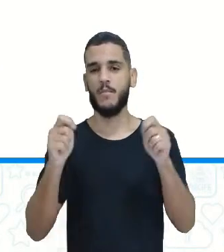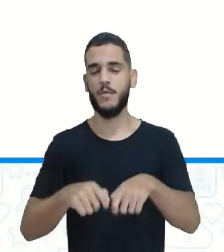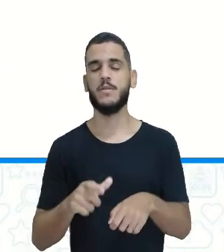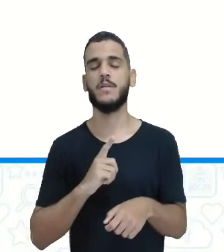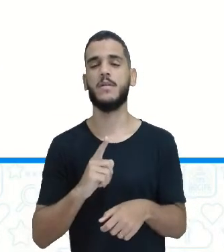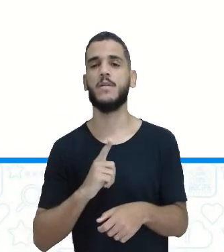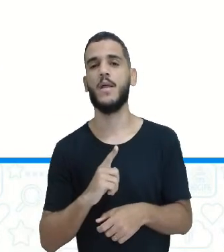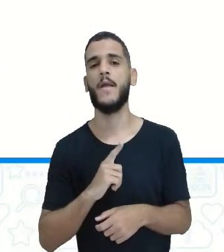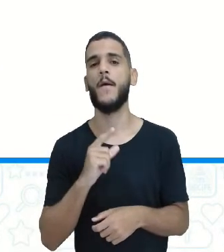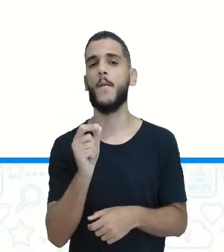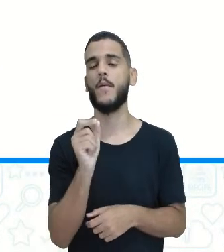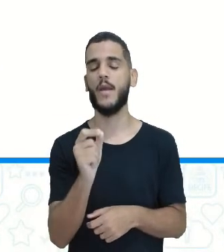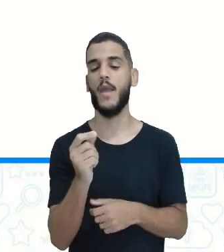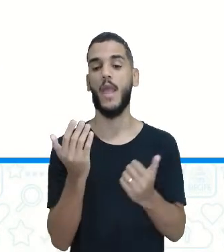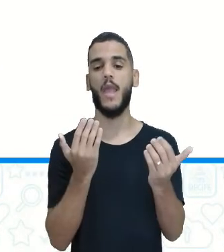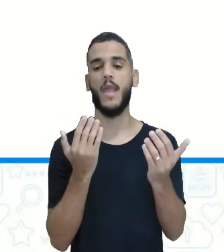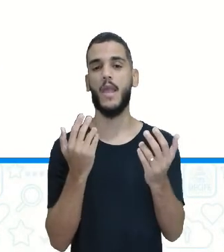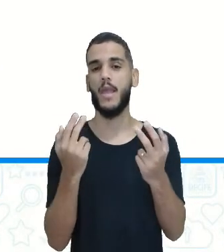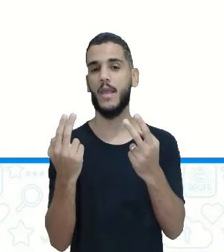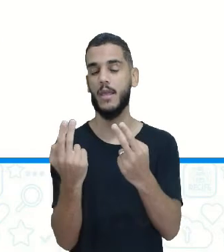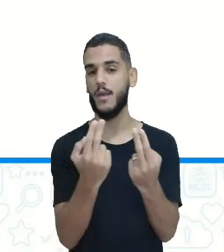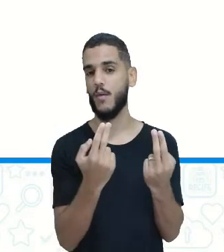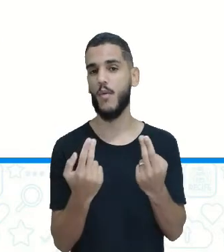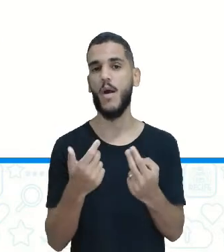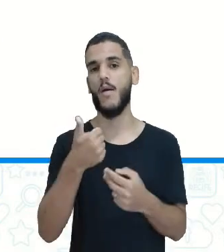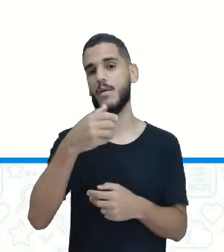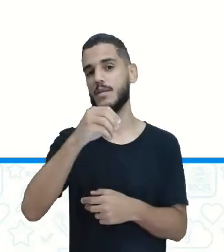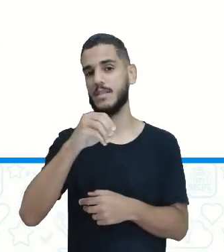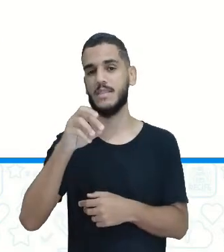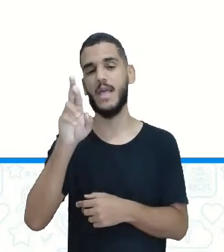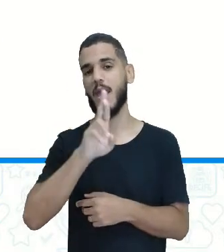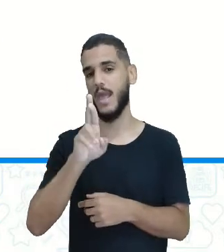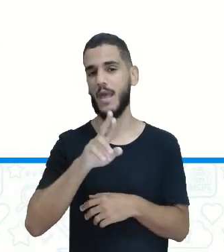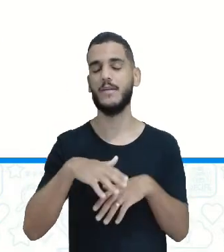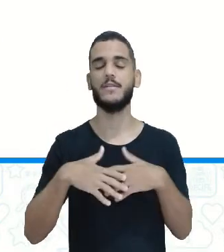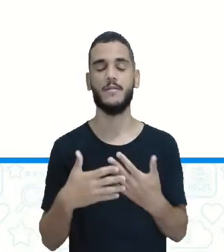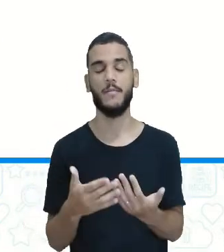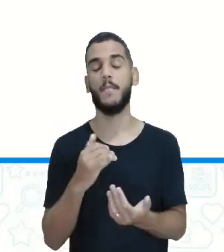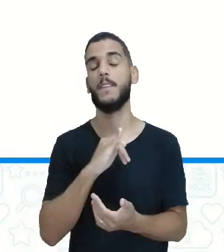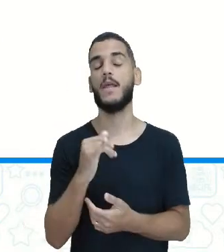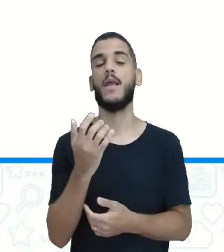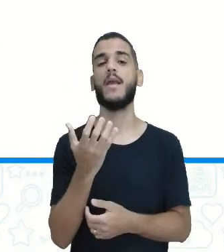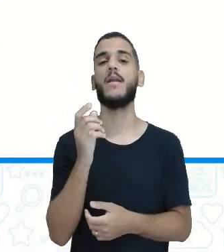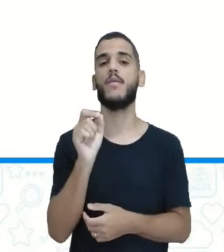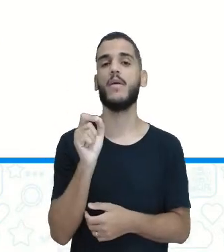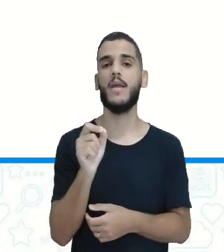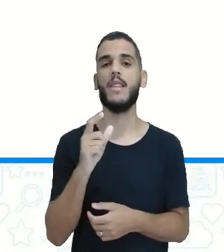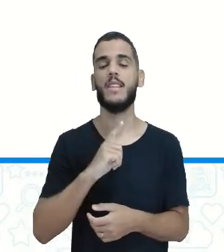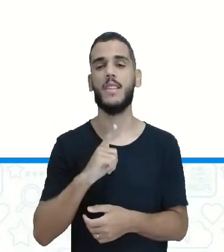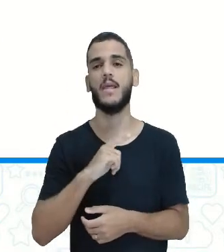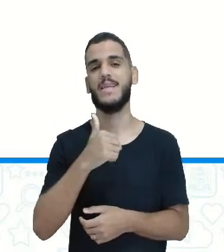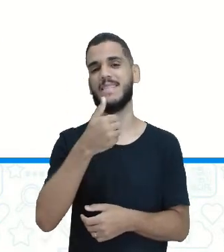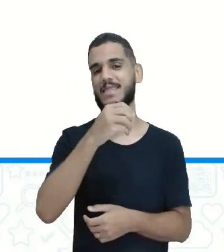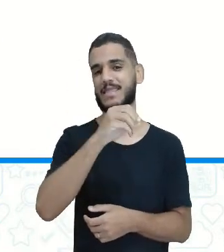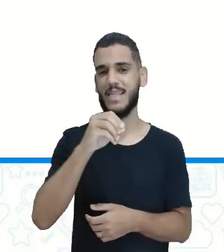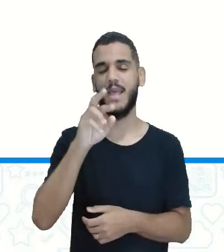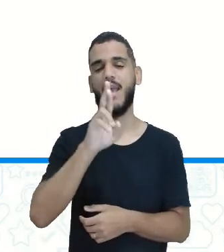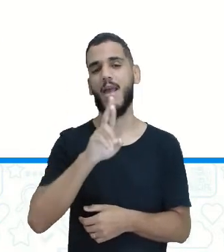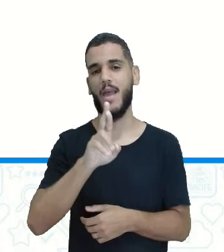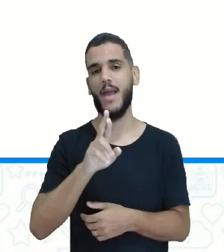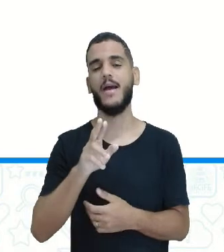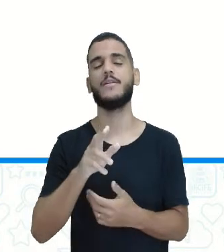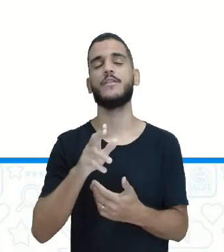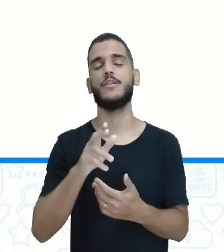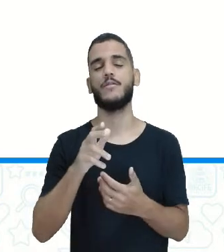o mesmo valor que R$ 100. Se eu quero ter R$ 100 com cédulas de